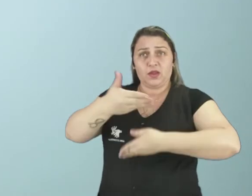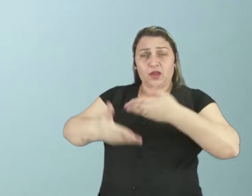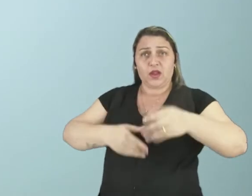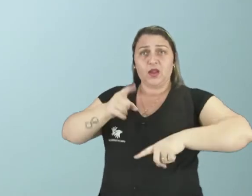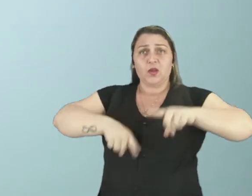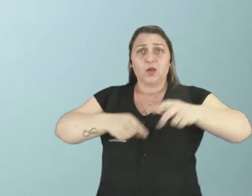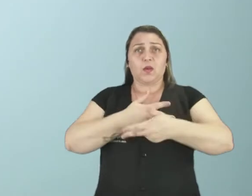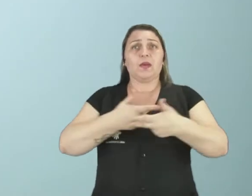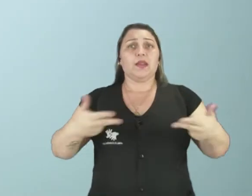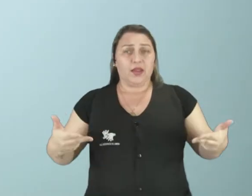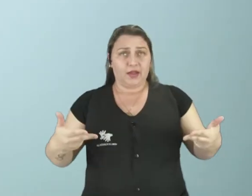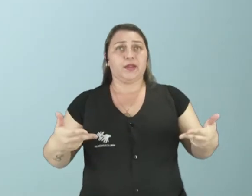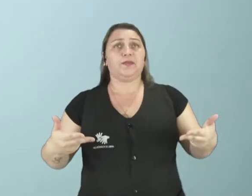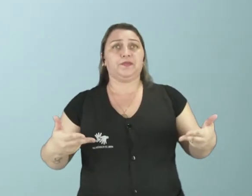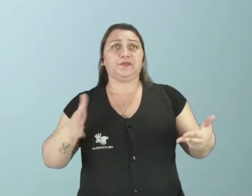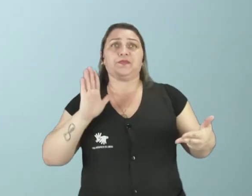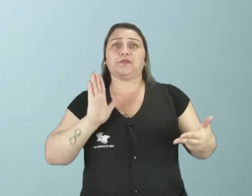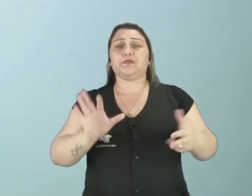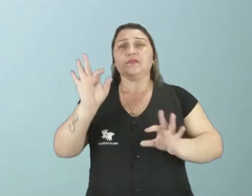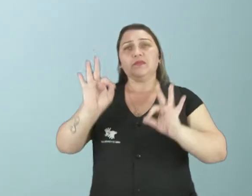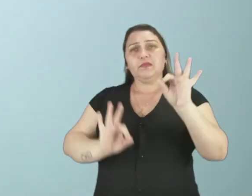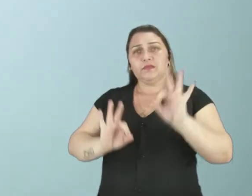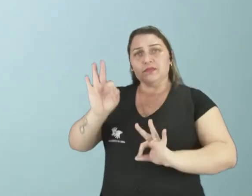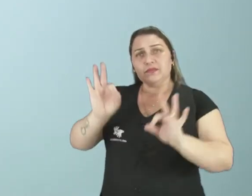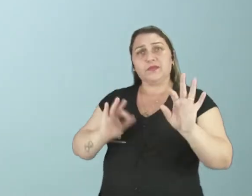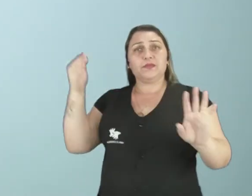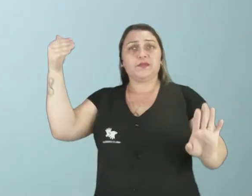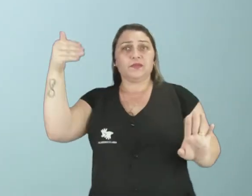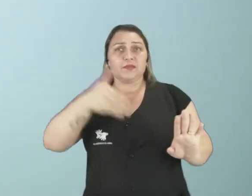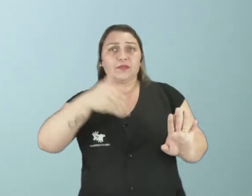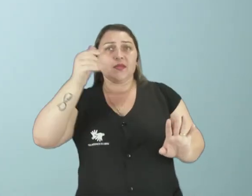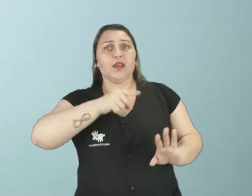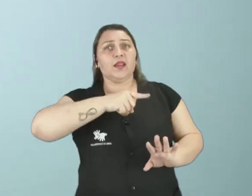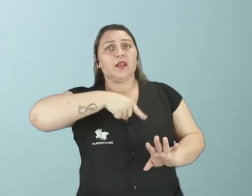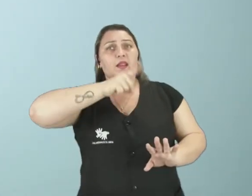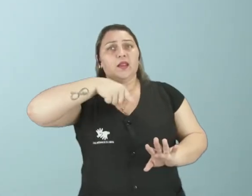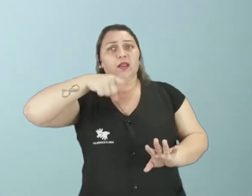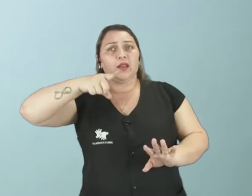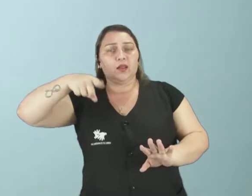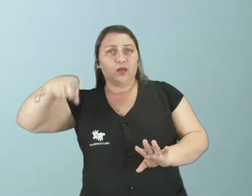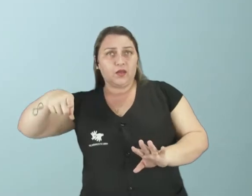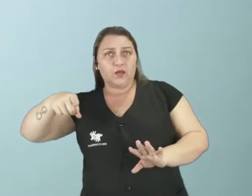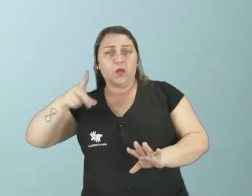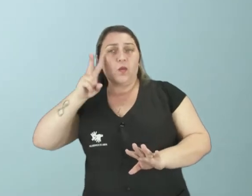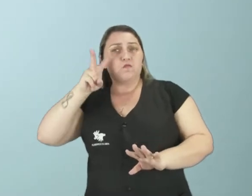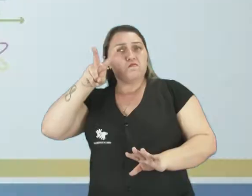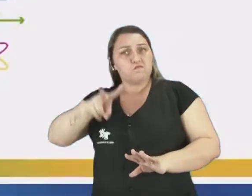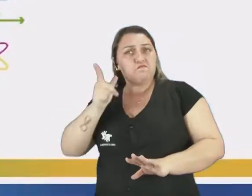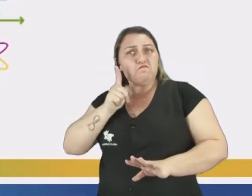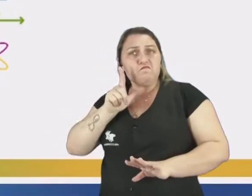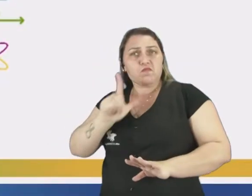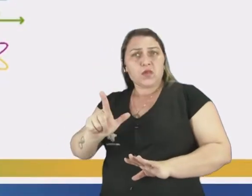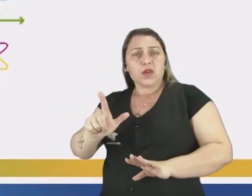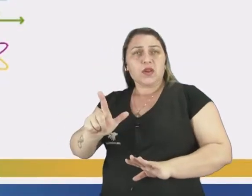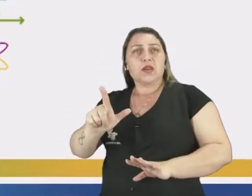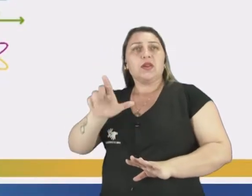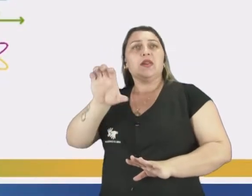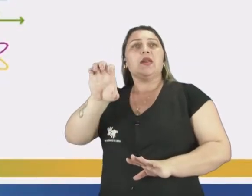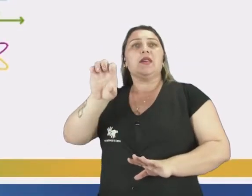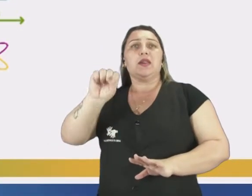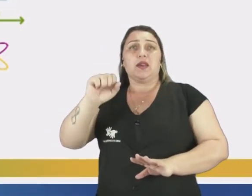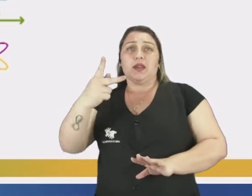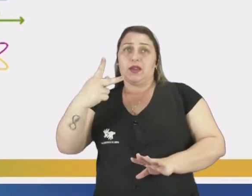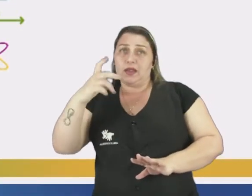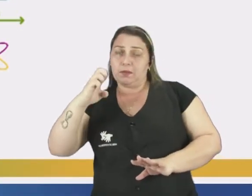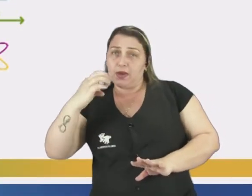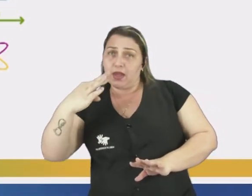matéria. Então é isso, a gente vai ter essa organização de frequências de onda. E uma parte o nosso olho consegue enxergar, a gente vai chamar isso de espectro visível, mas